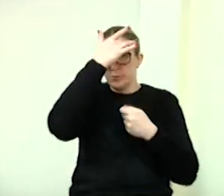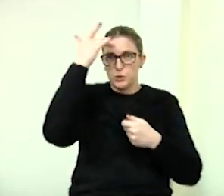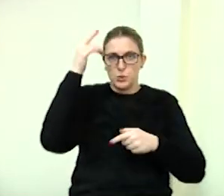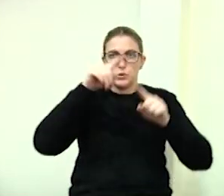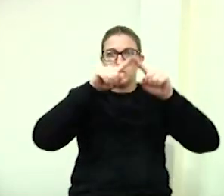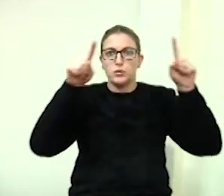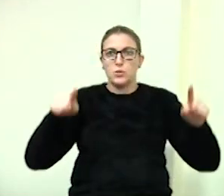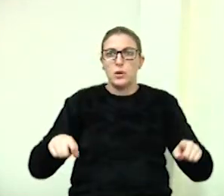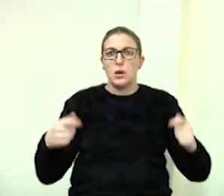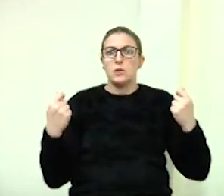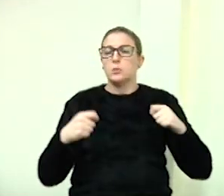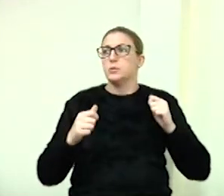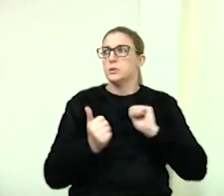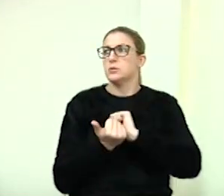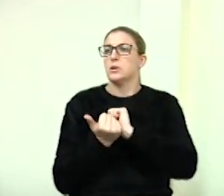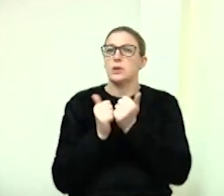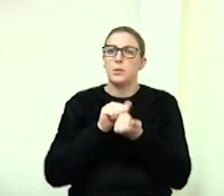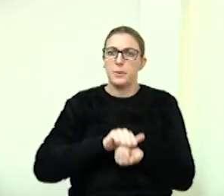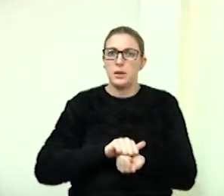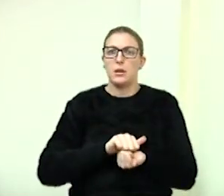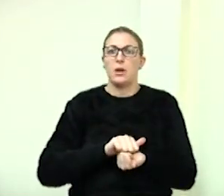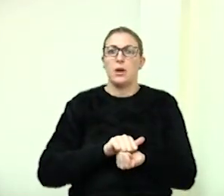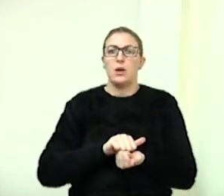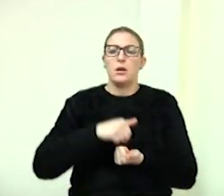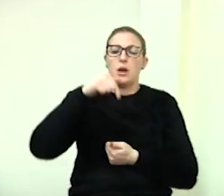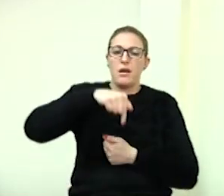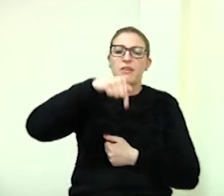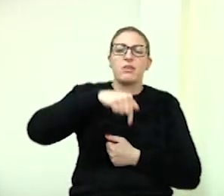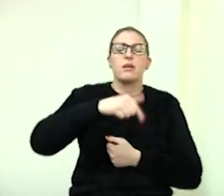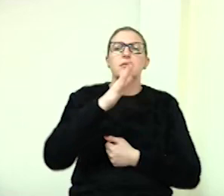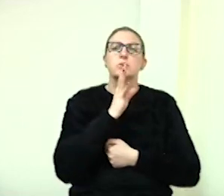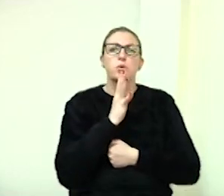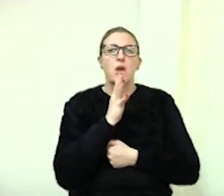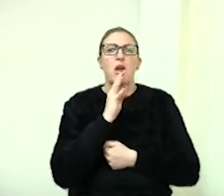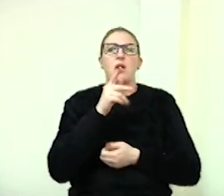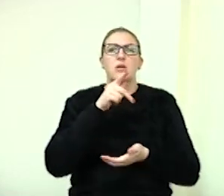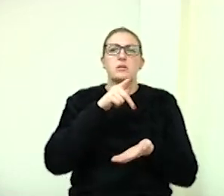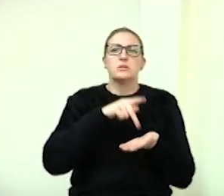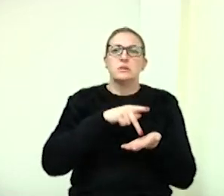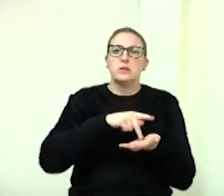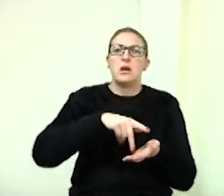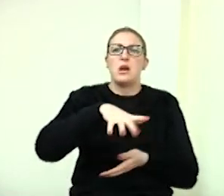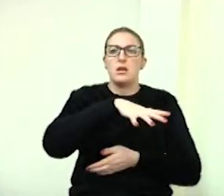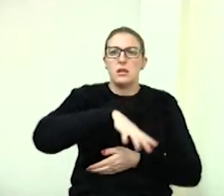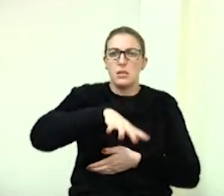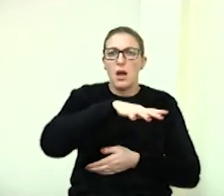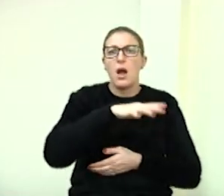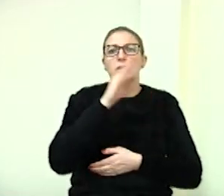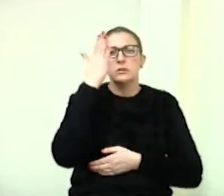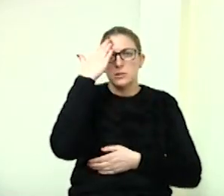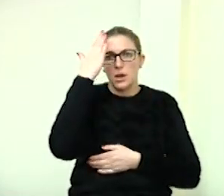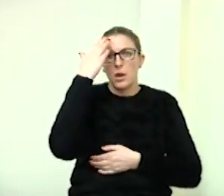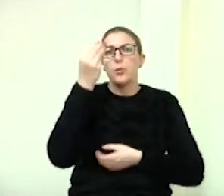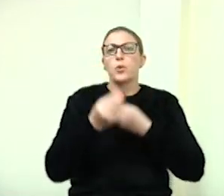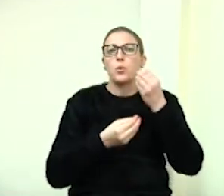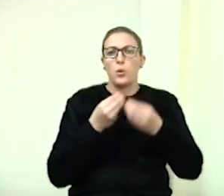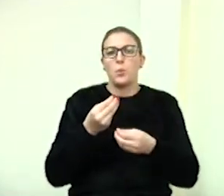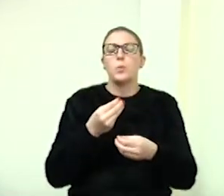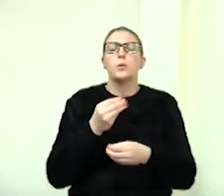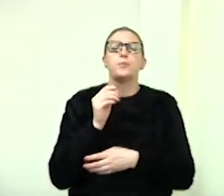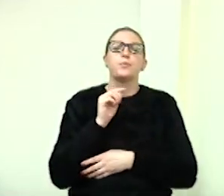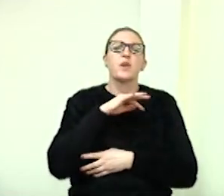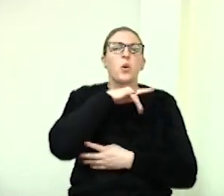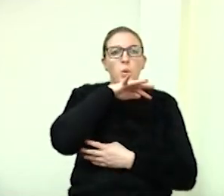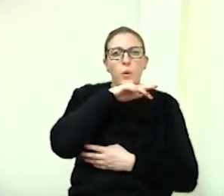realidade daqui melhor do que ninguém. Então, seria bastante ruim para a nossa região que essa supervisão fosse para